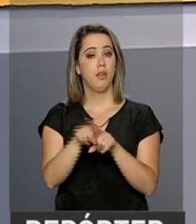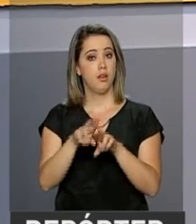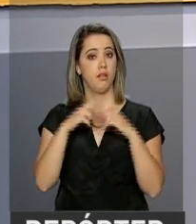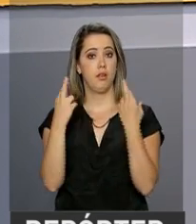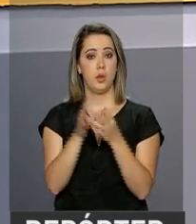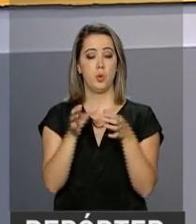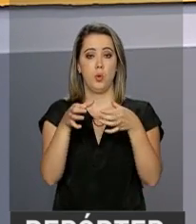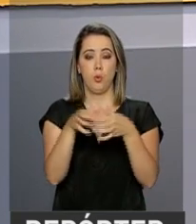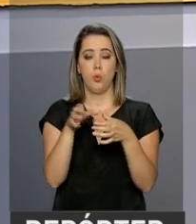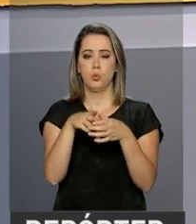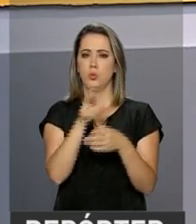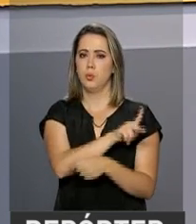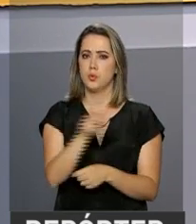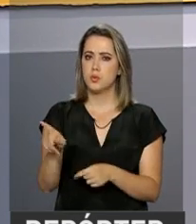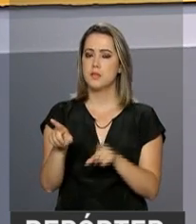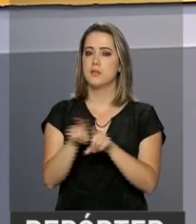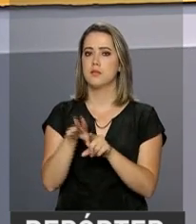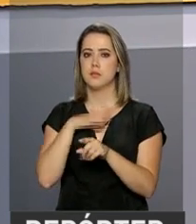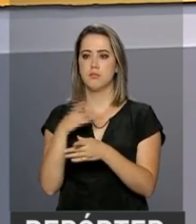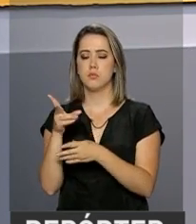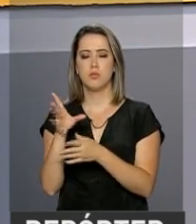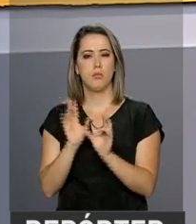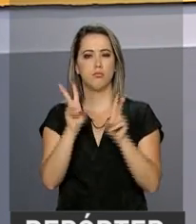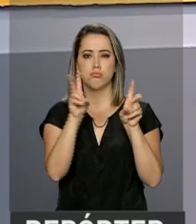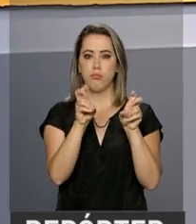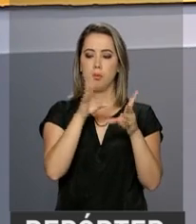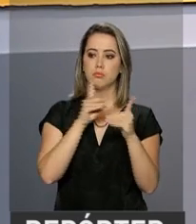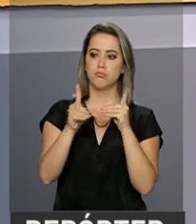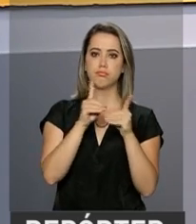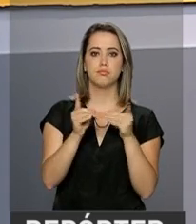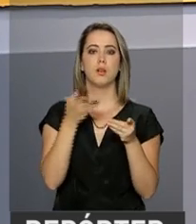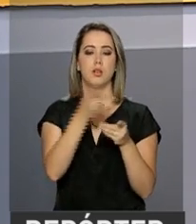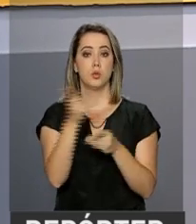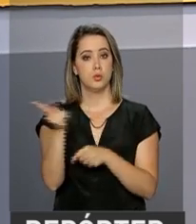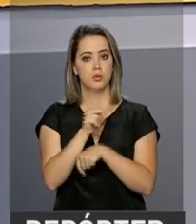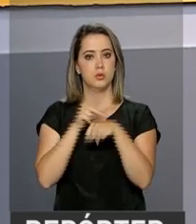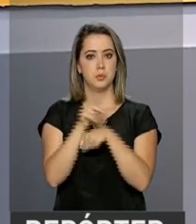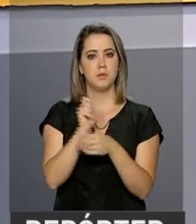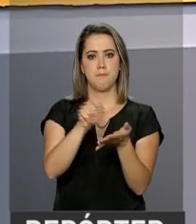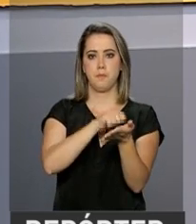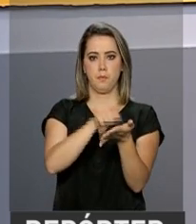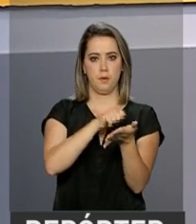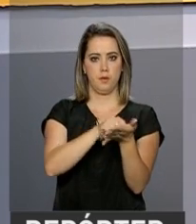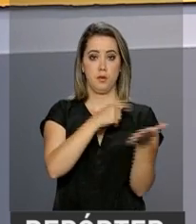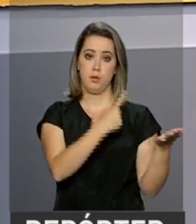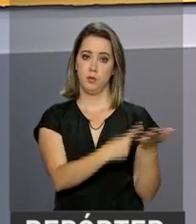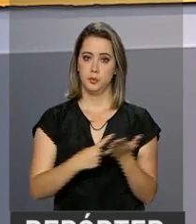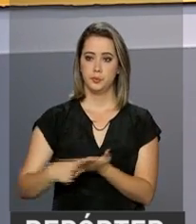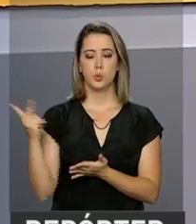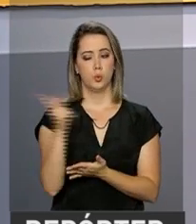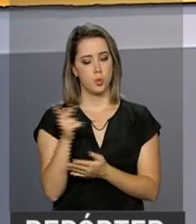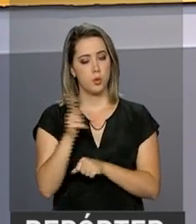tratados temas das agendas bilateral e Global durante a visita tambémm está prevista a assinatura de acordos a repórter Taíssa